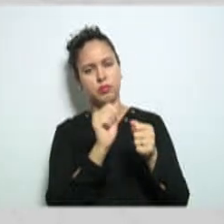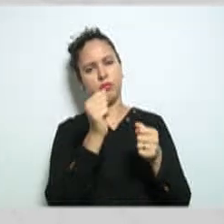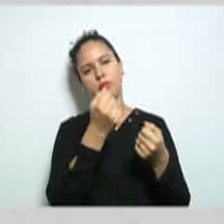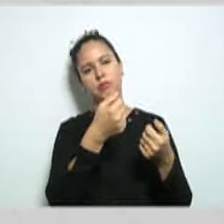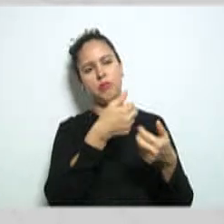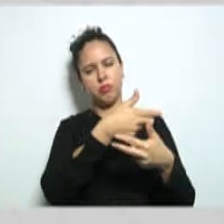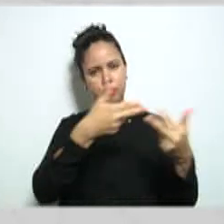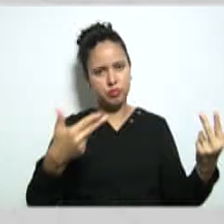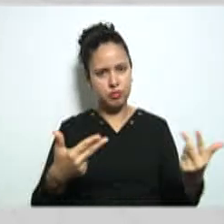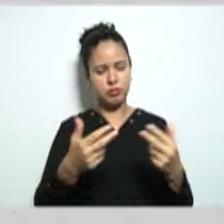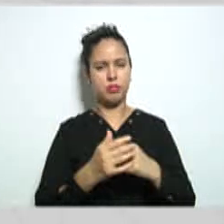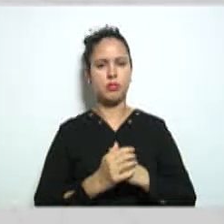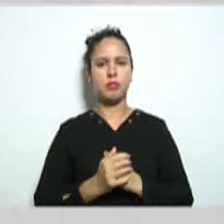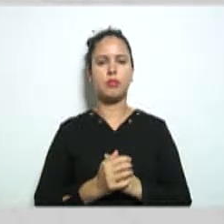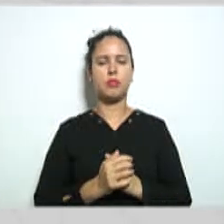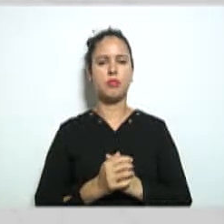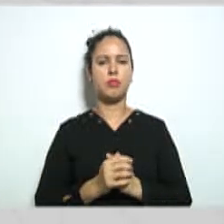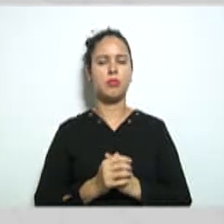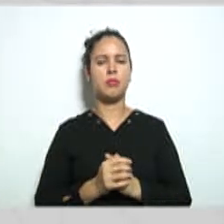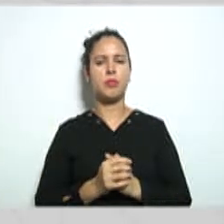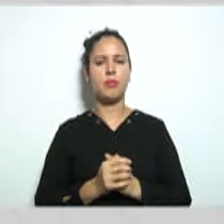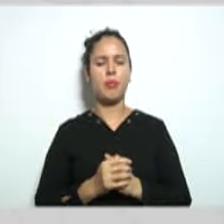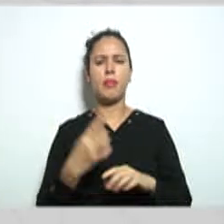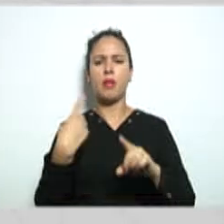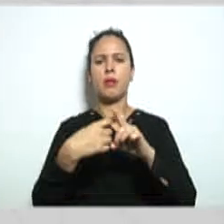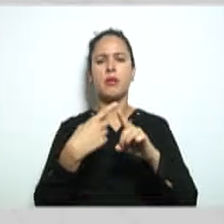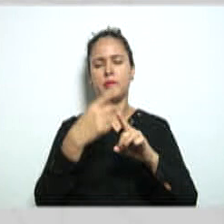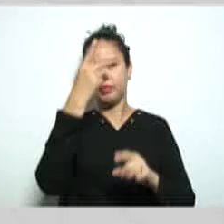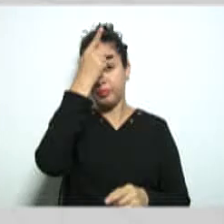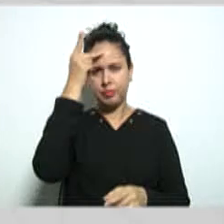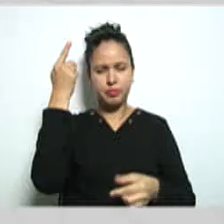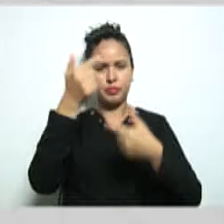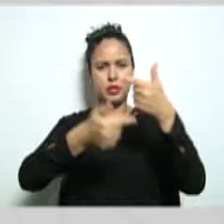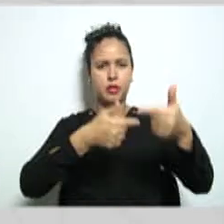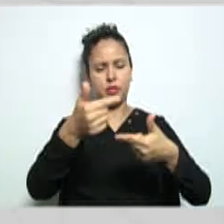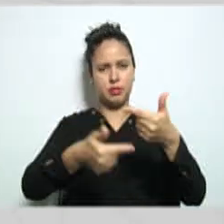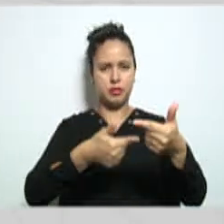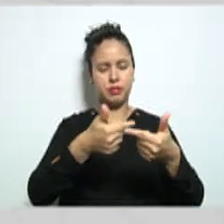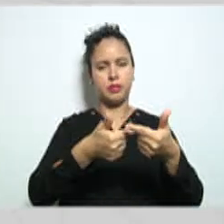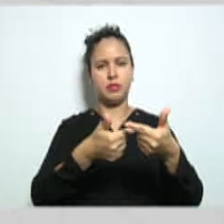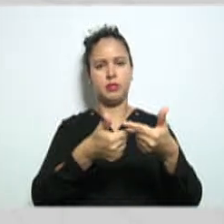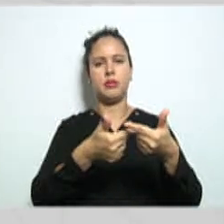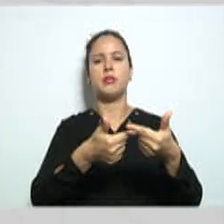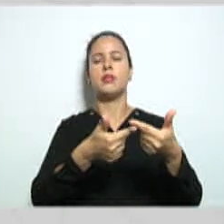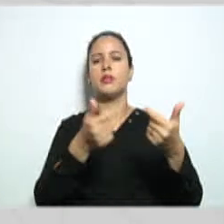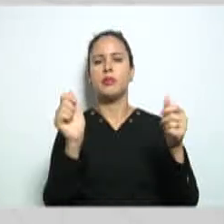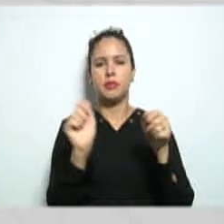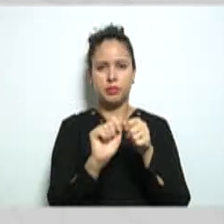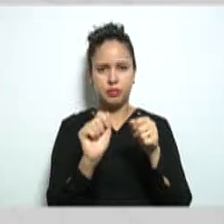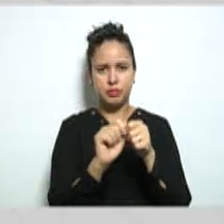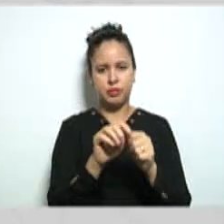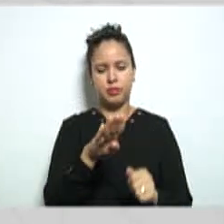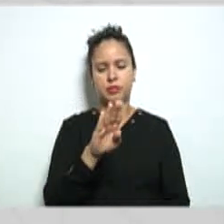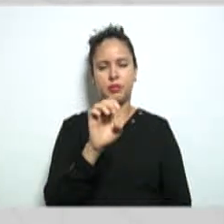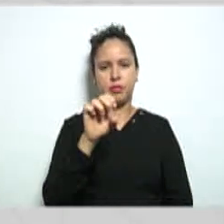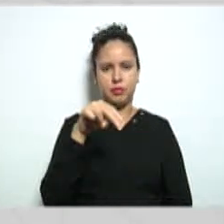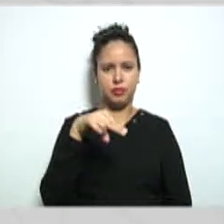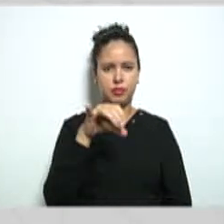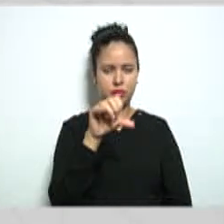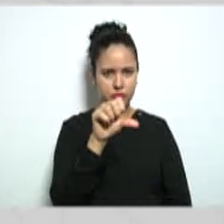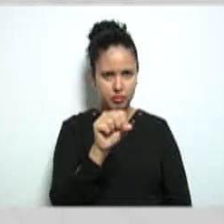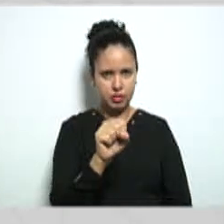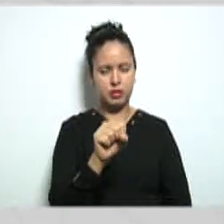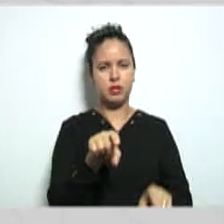E por que, professora, afinal de contas, que o homem faz esse trabalho? Para produzir bens e